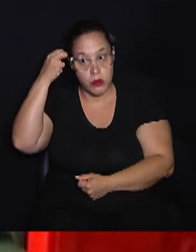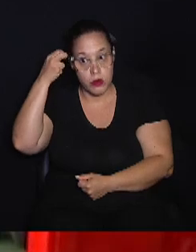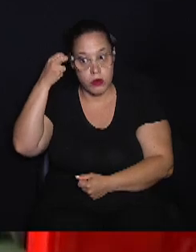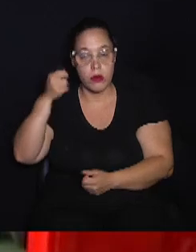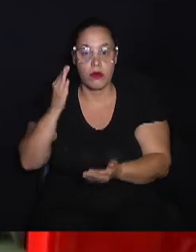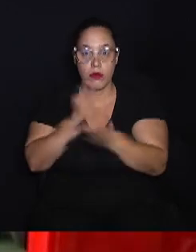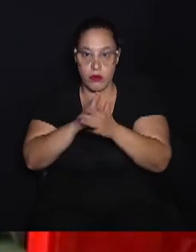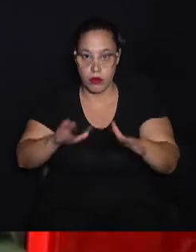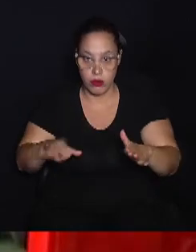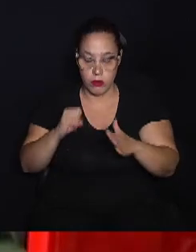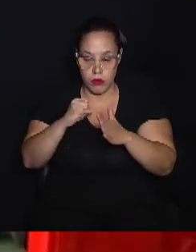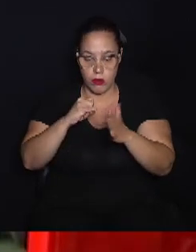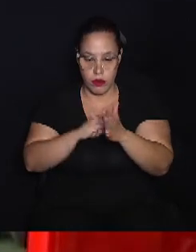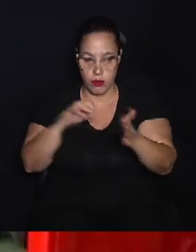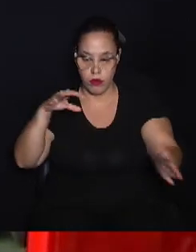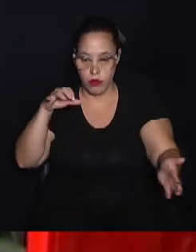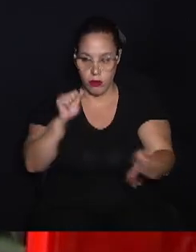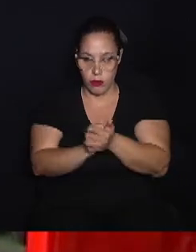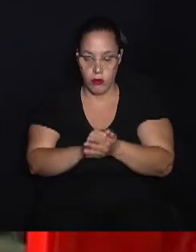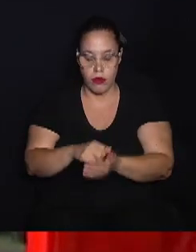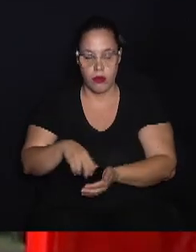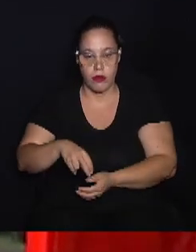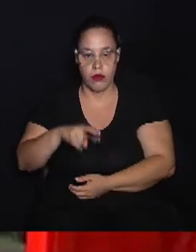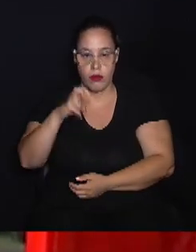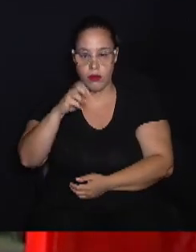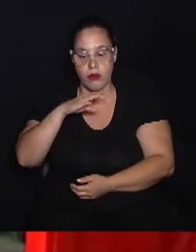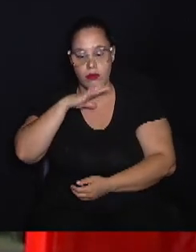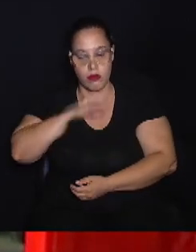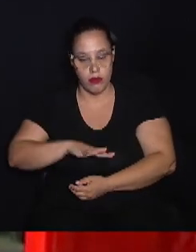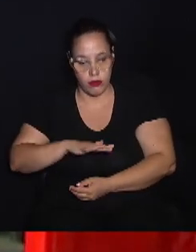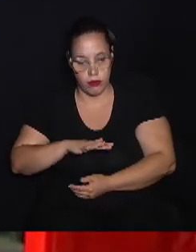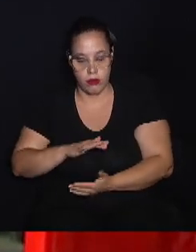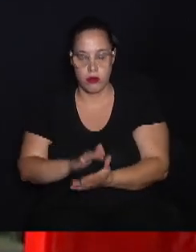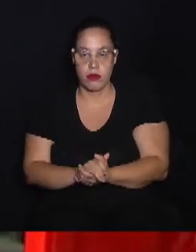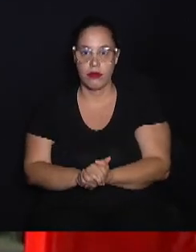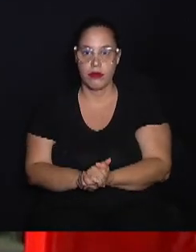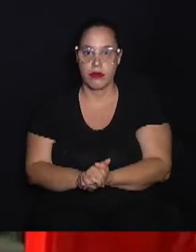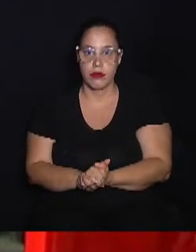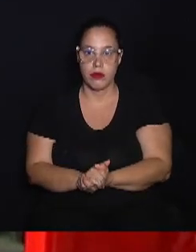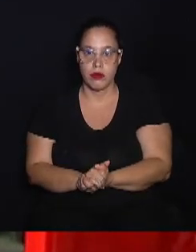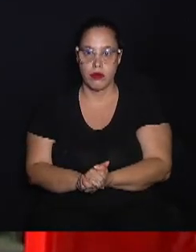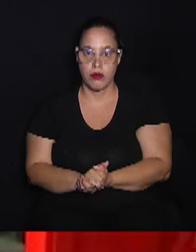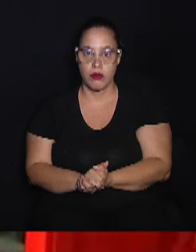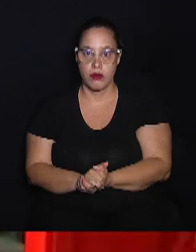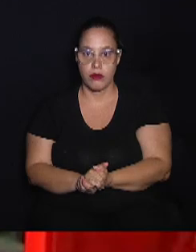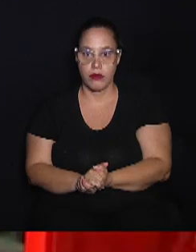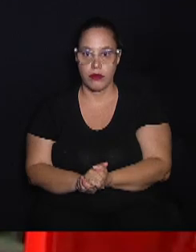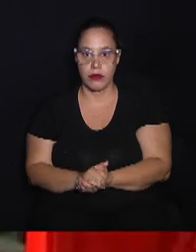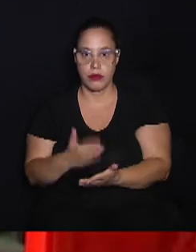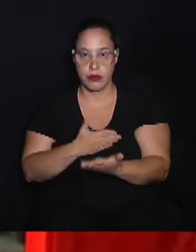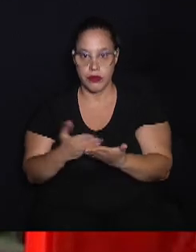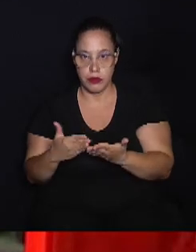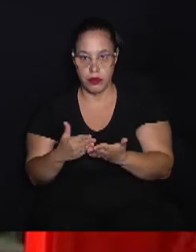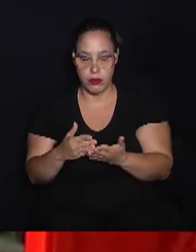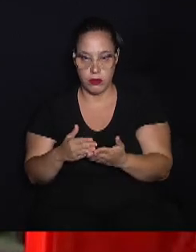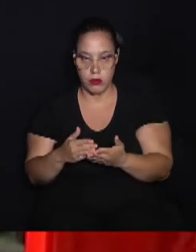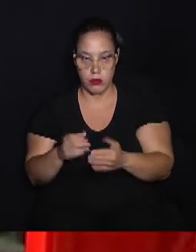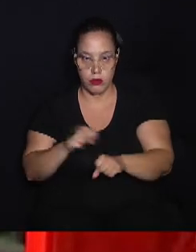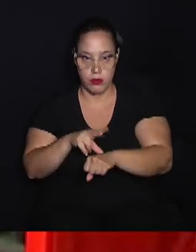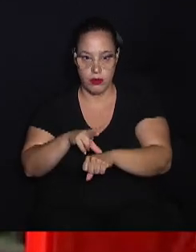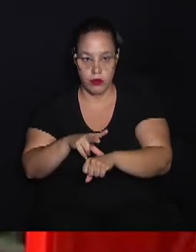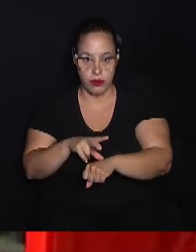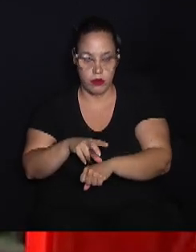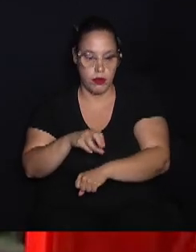termina hoje às 5 horas da tard de o prazo para as para a inscrição do cadastro inicial para as vagas em